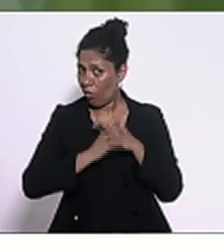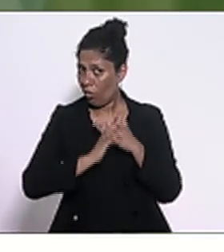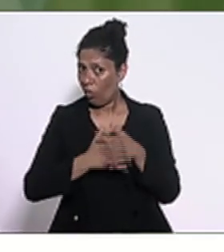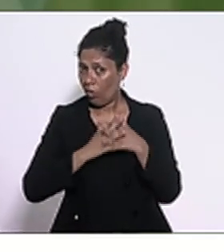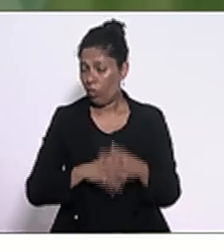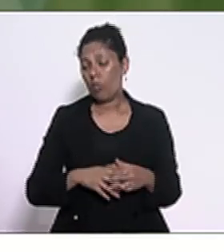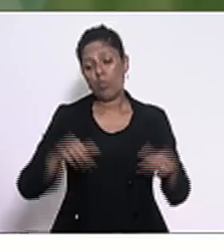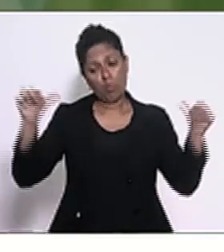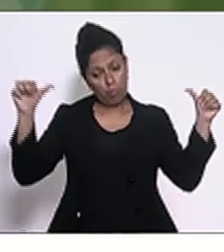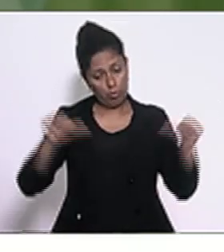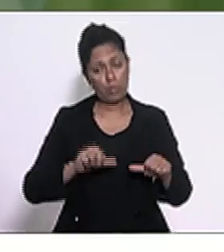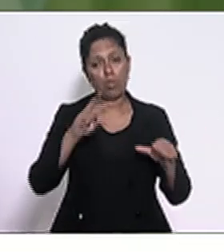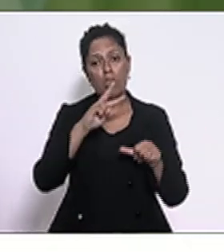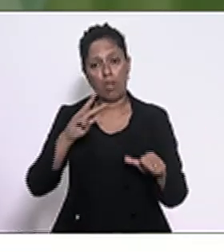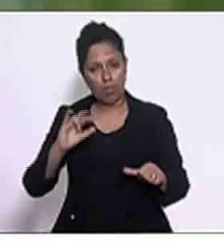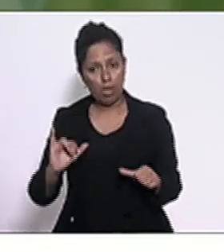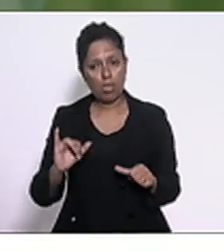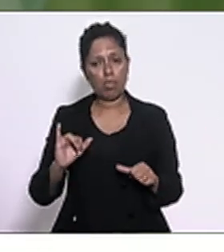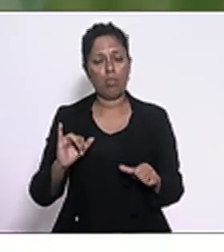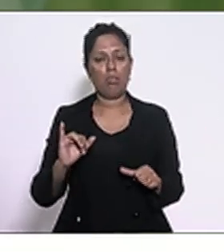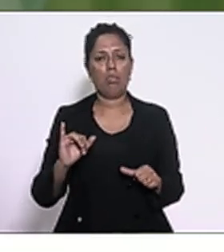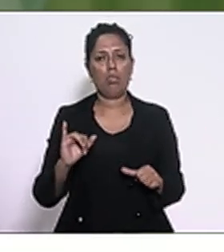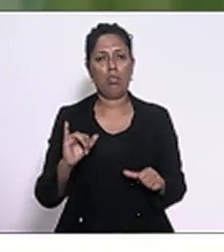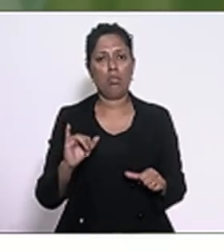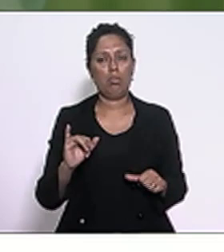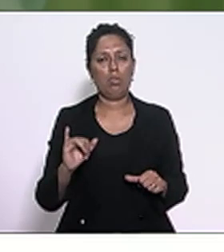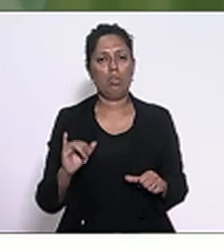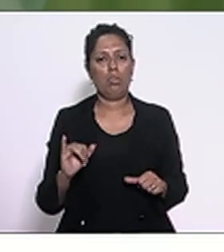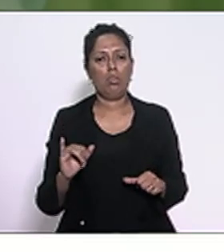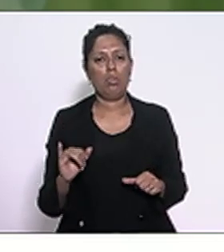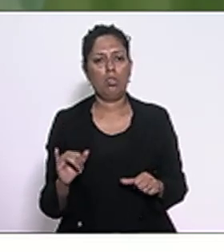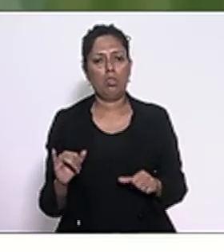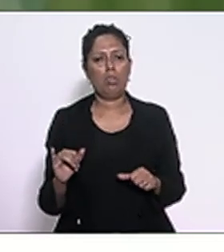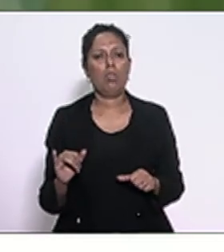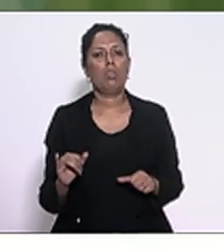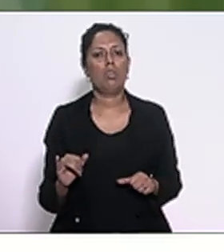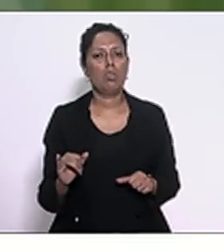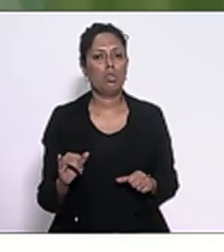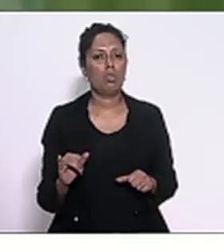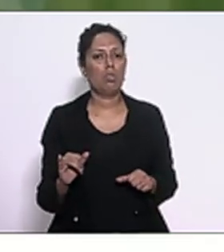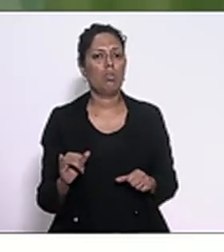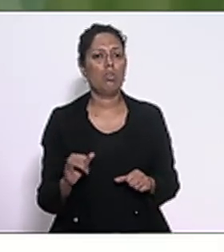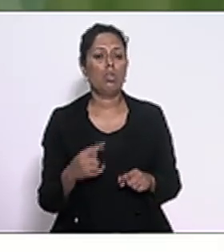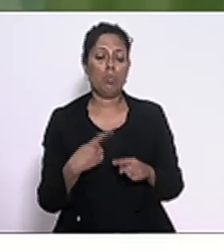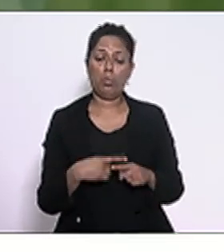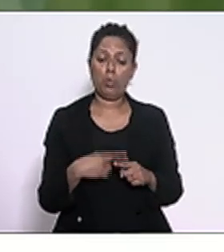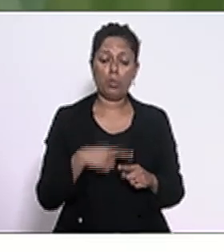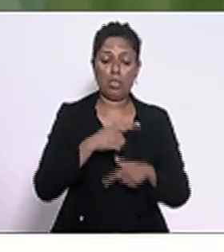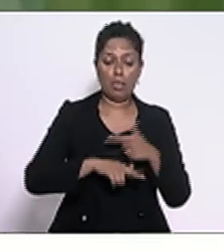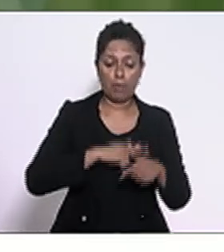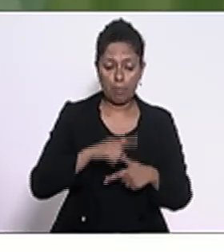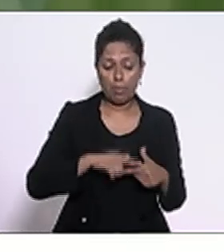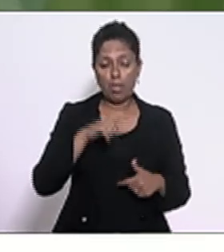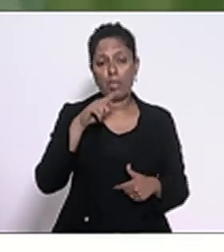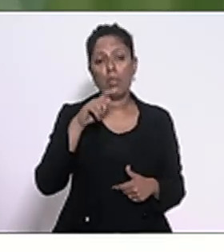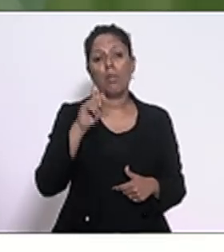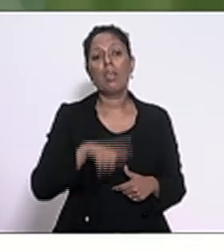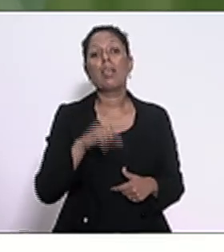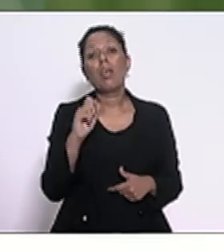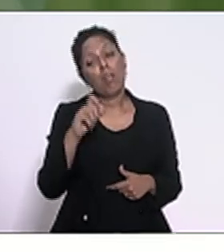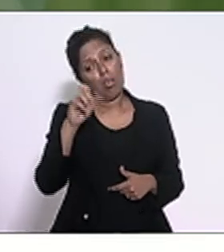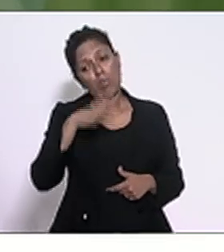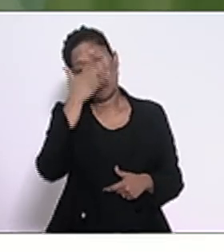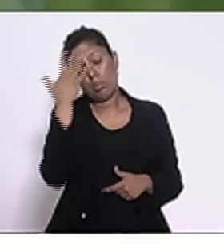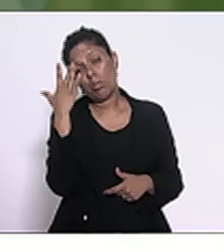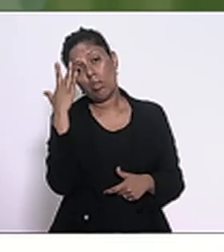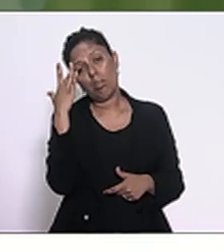cada vez mais crítica ao longo do tempo, né? Porque, ao final, quem produz são as pessoas, né? Temos uma situação